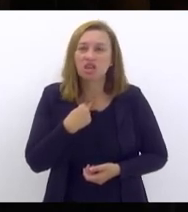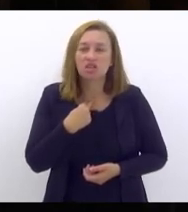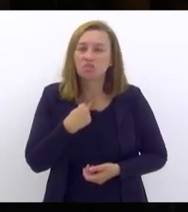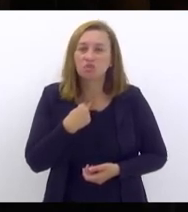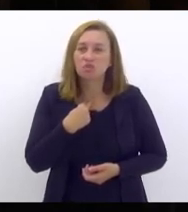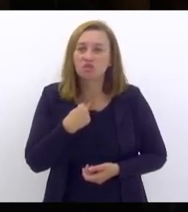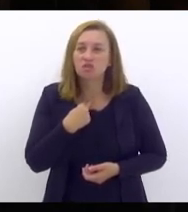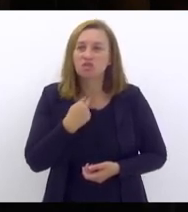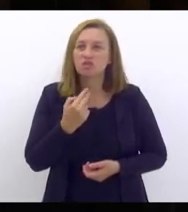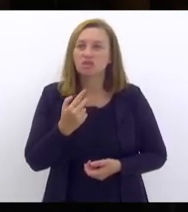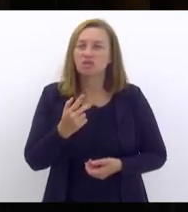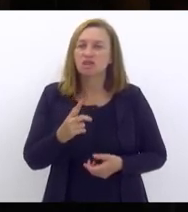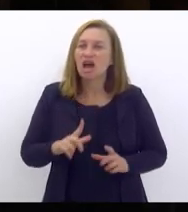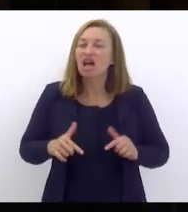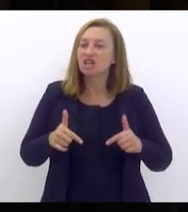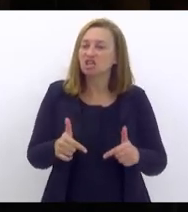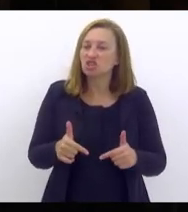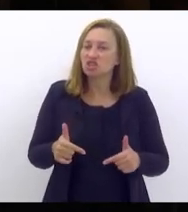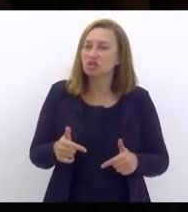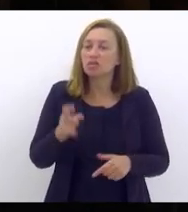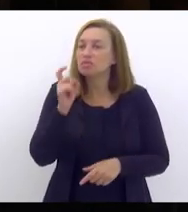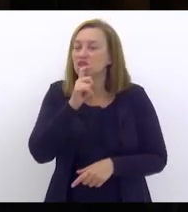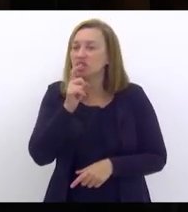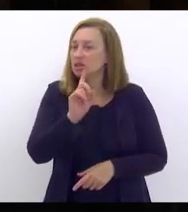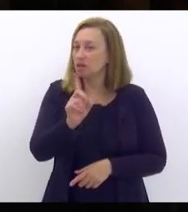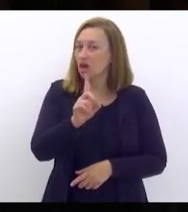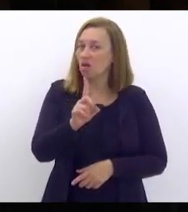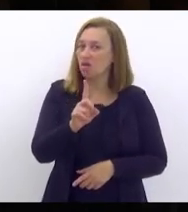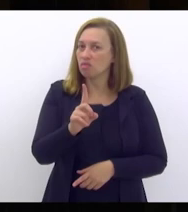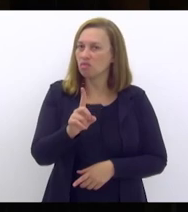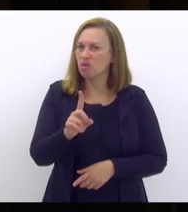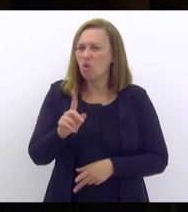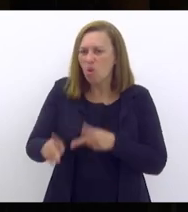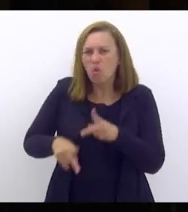2 pesos e 2 medidas. A população, vocês não vão enganar.